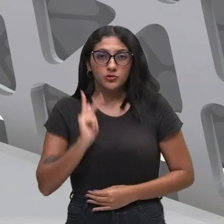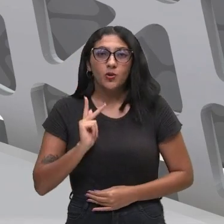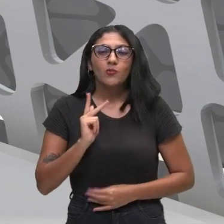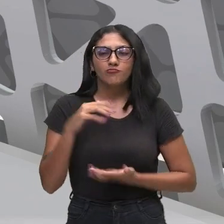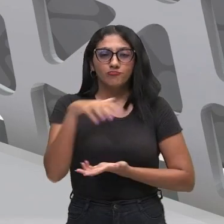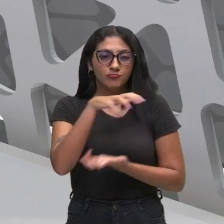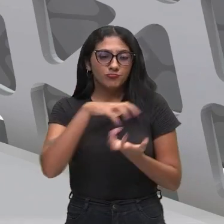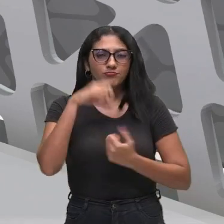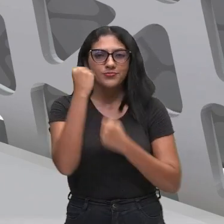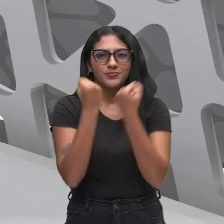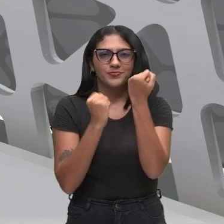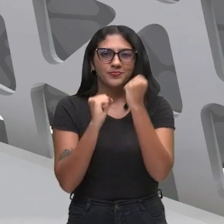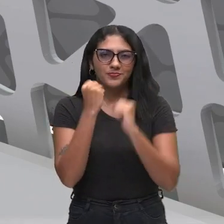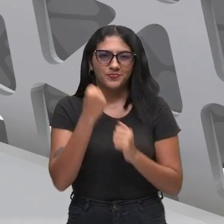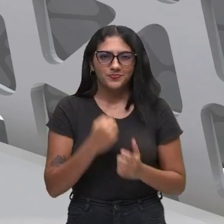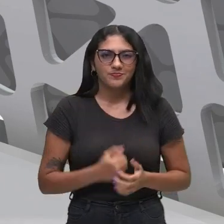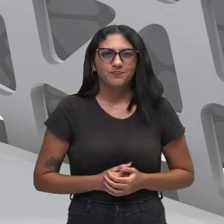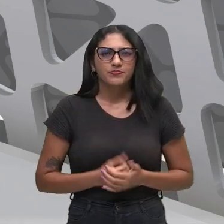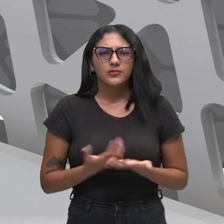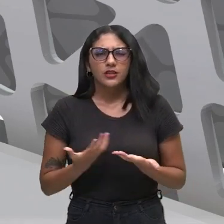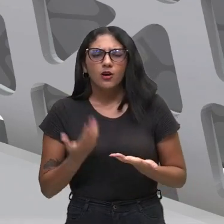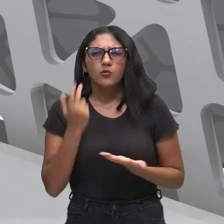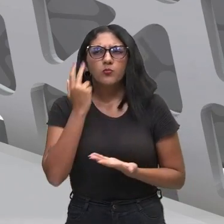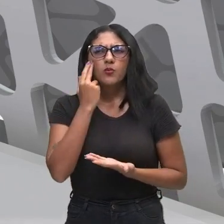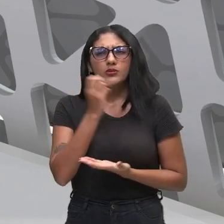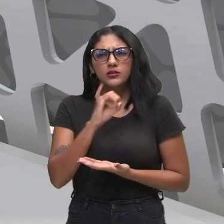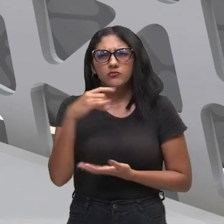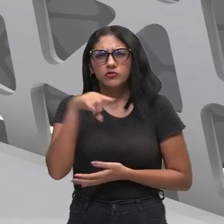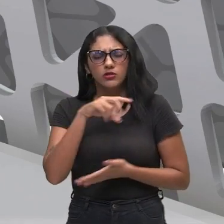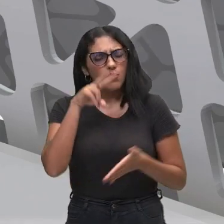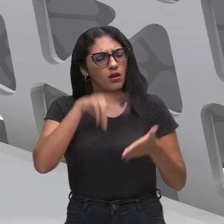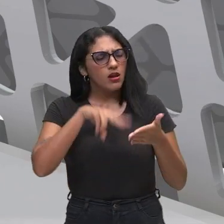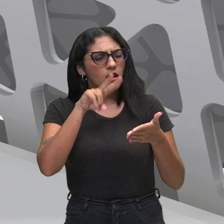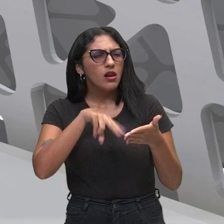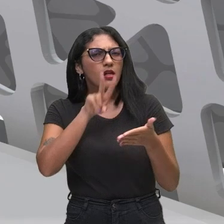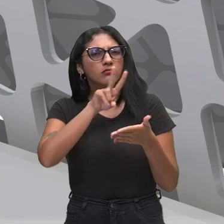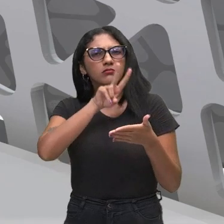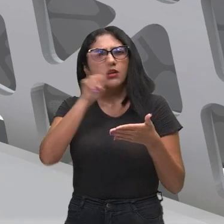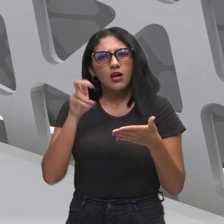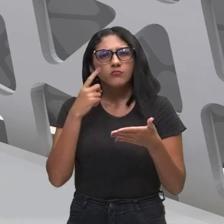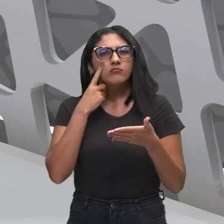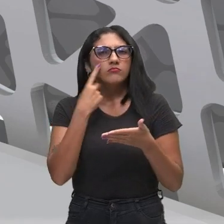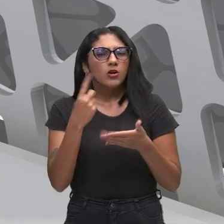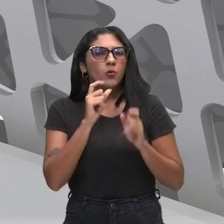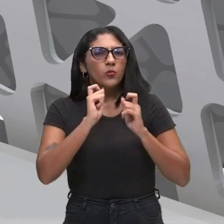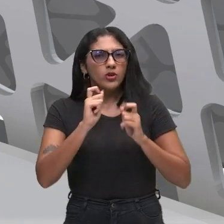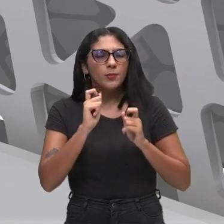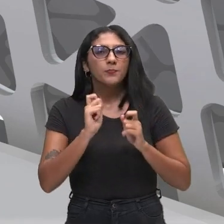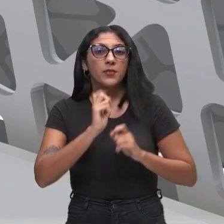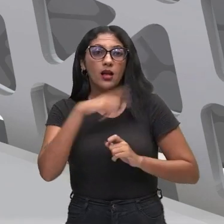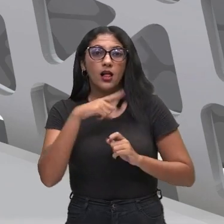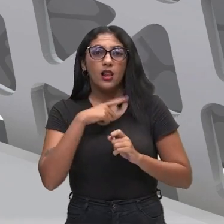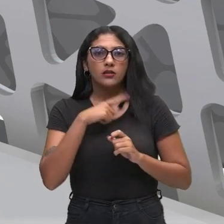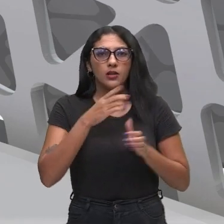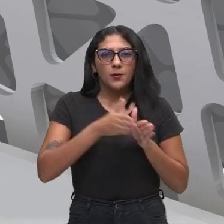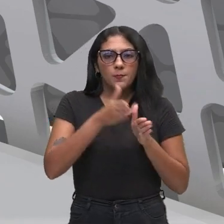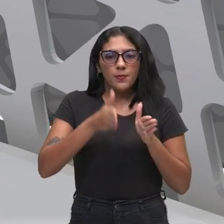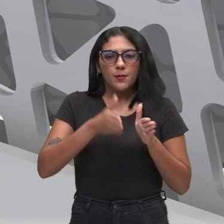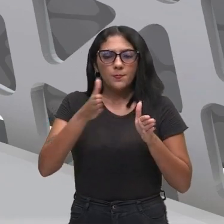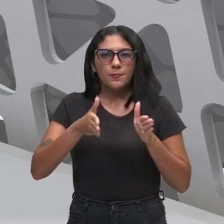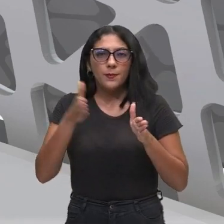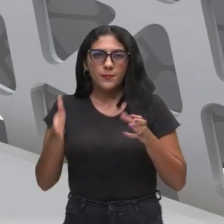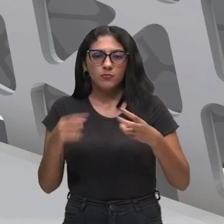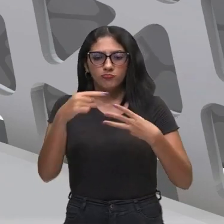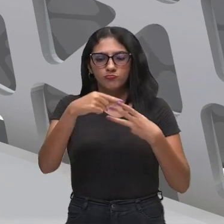Revolução Industrial. Normalmente, quando você for ler a respeito dessa questão, você vai ver que a Revolução Industrial está dividida comumente em